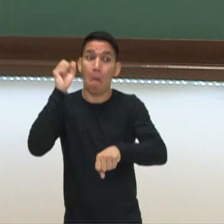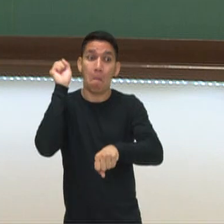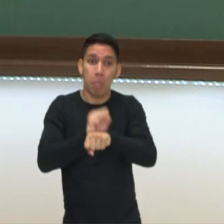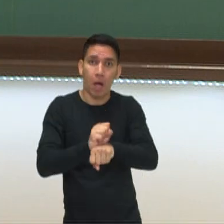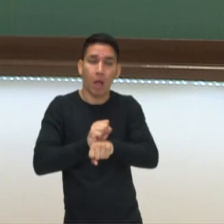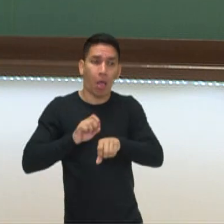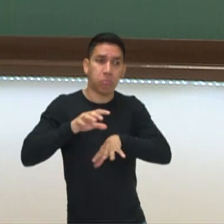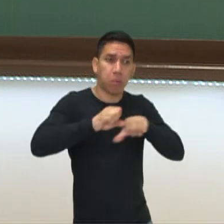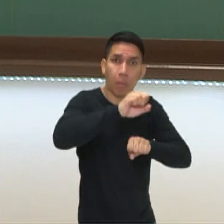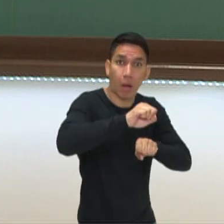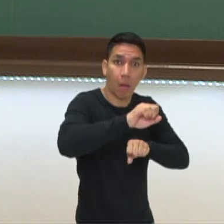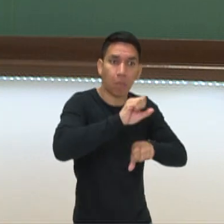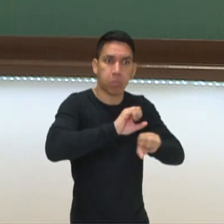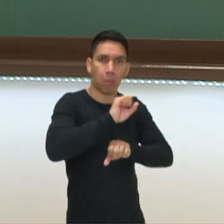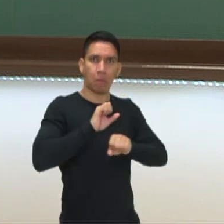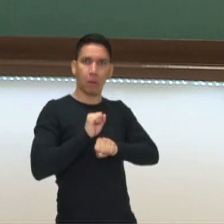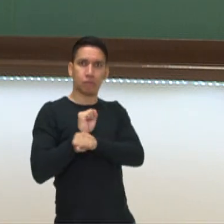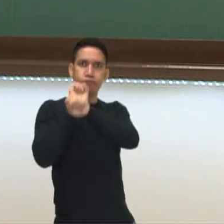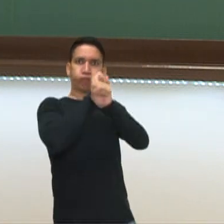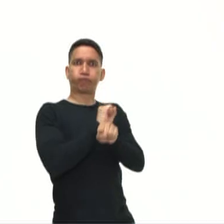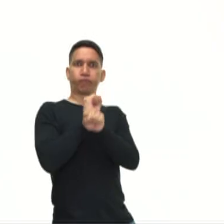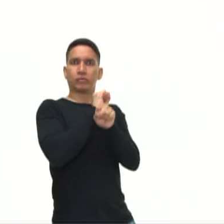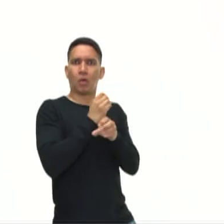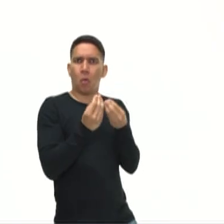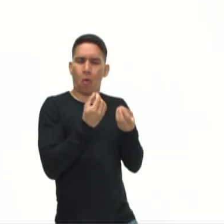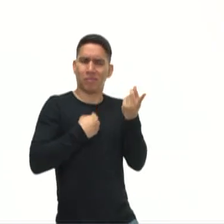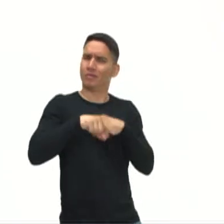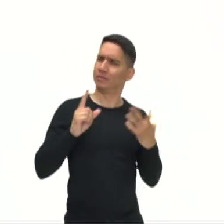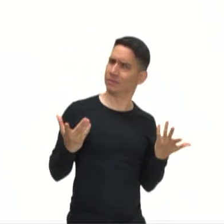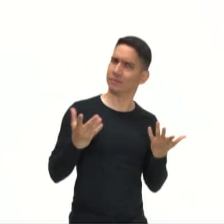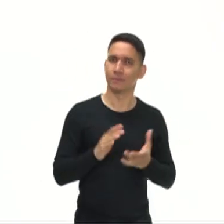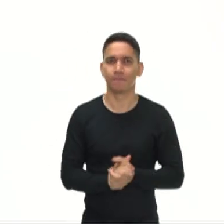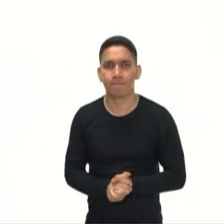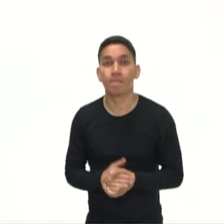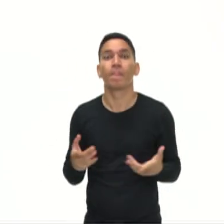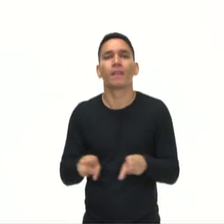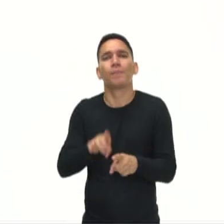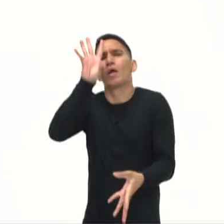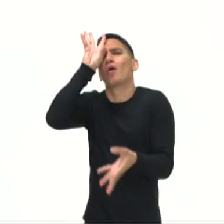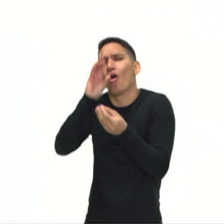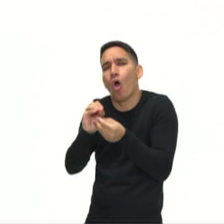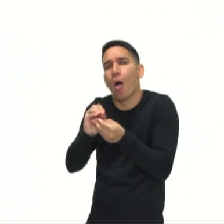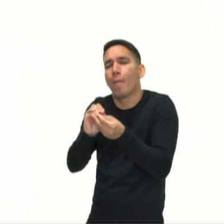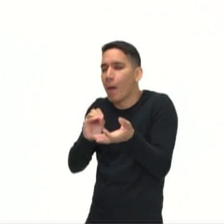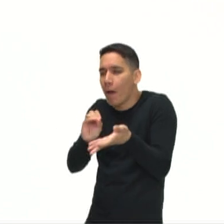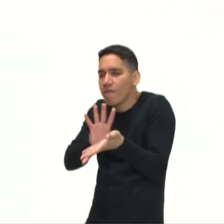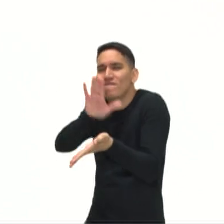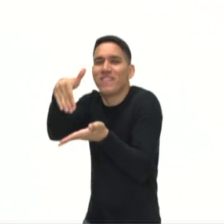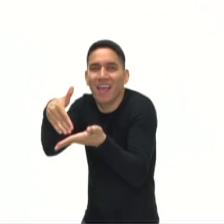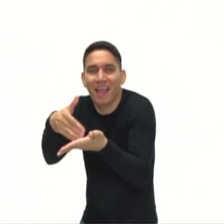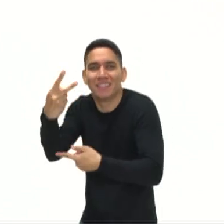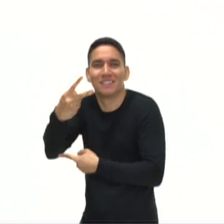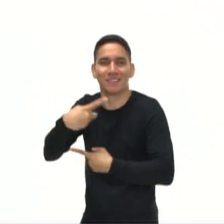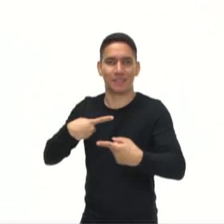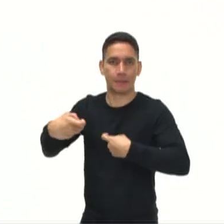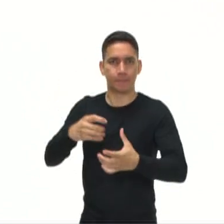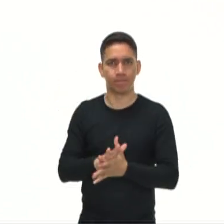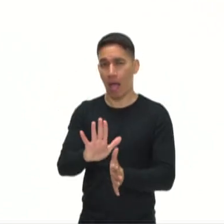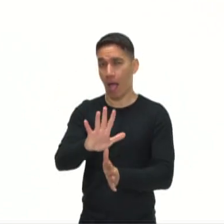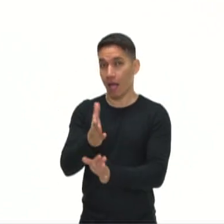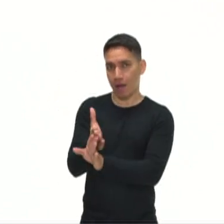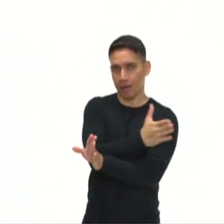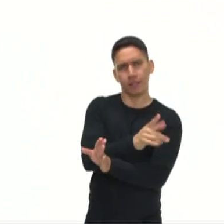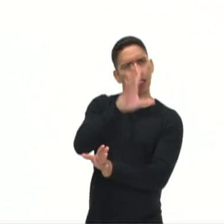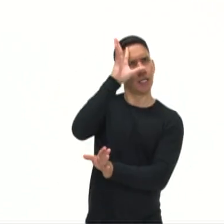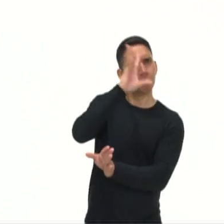passaram a lutar uma guerra de defesa. E compreender aí os elementos finais da Segunda Guerra Mundial. Mas vamos revisar aqui